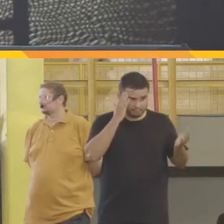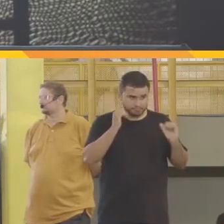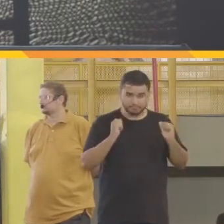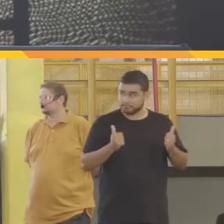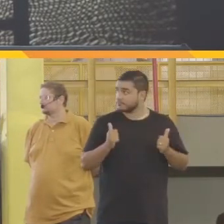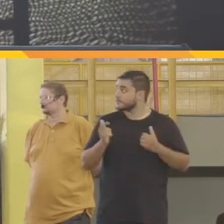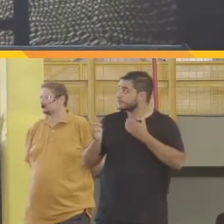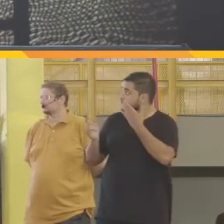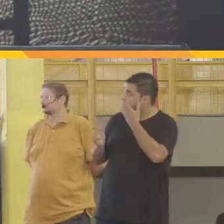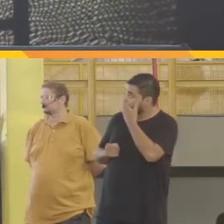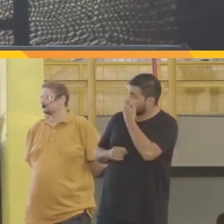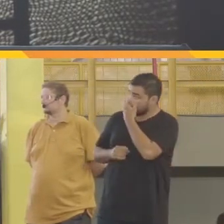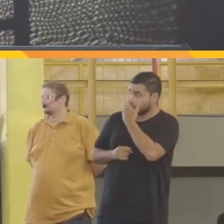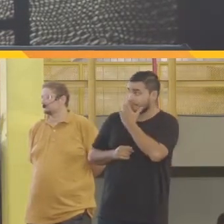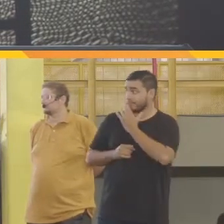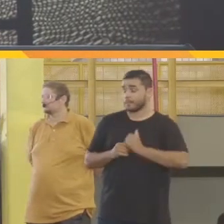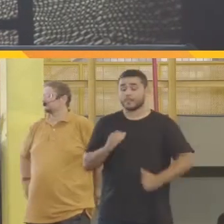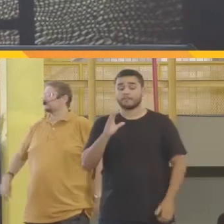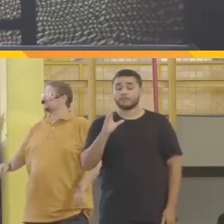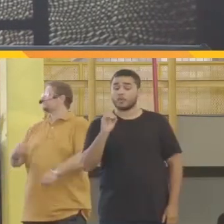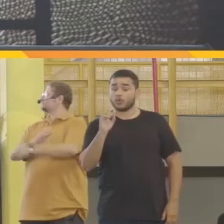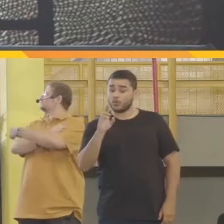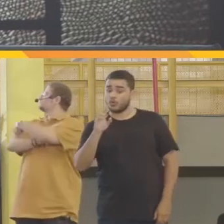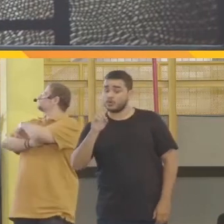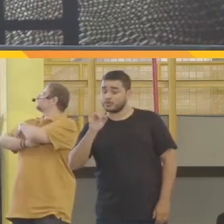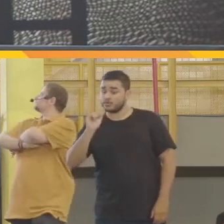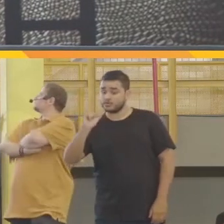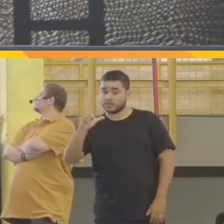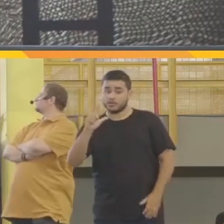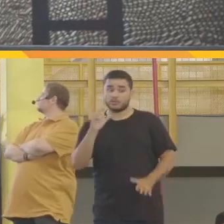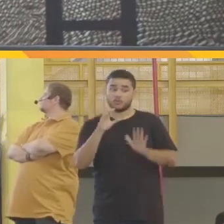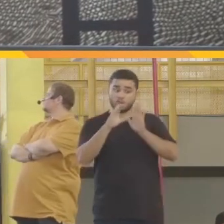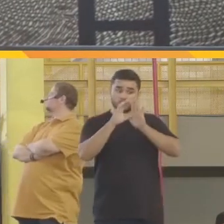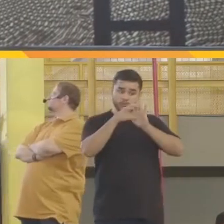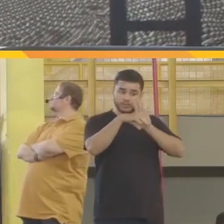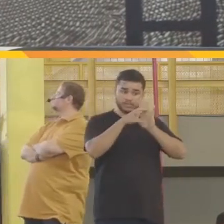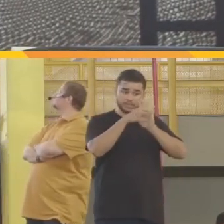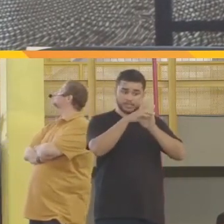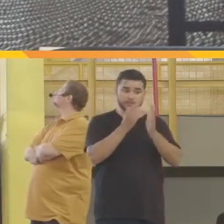Quando a gente olha para o homem cordial, a gente percebe que é possível